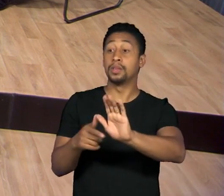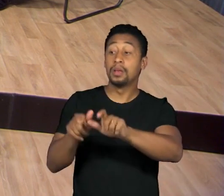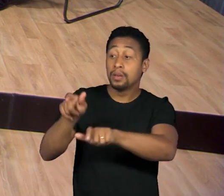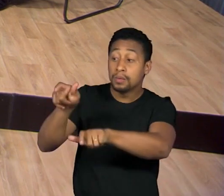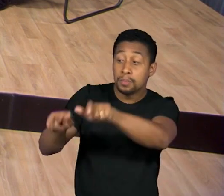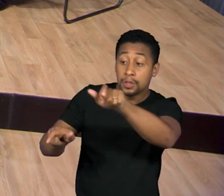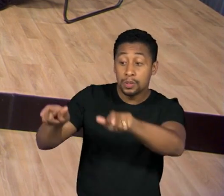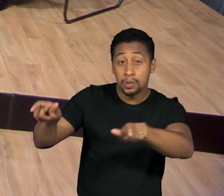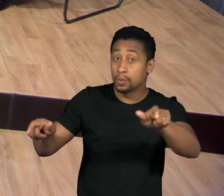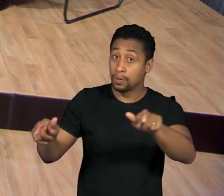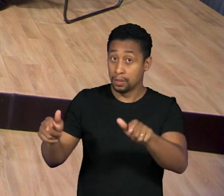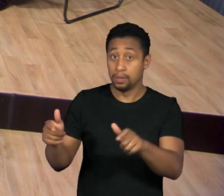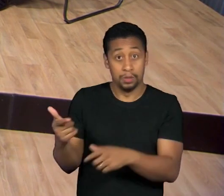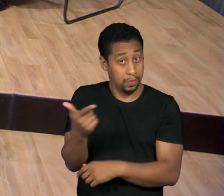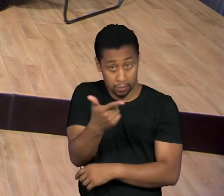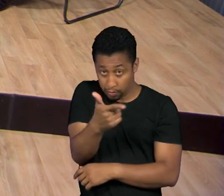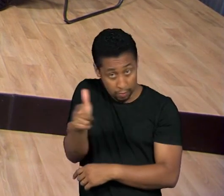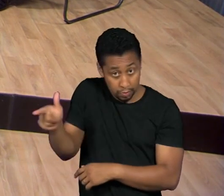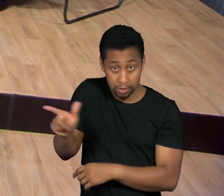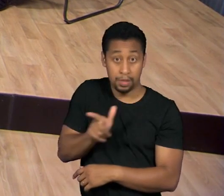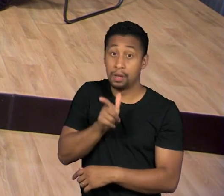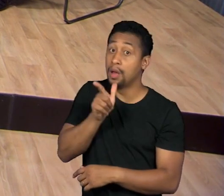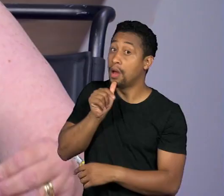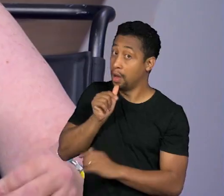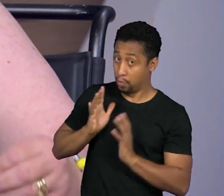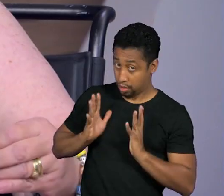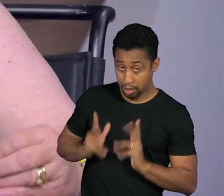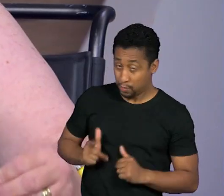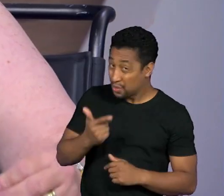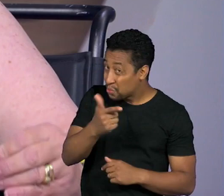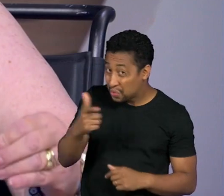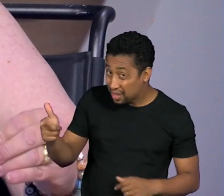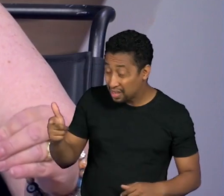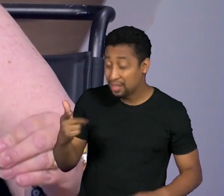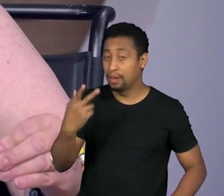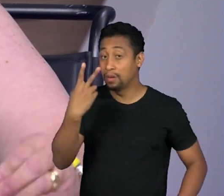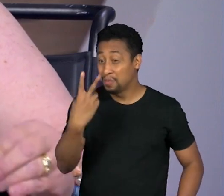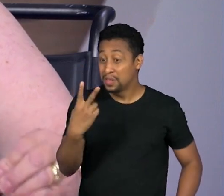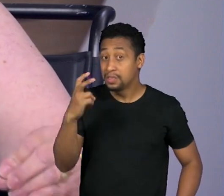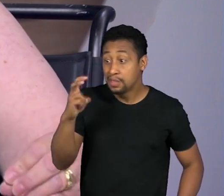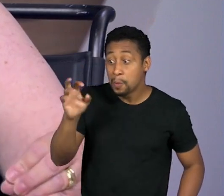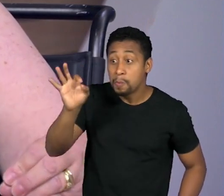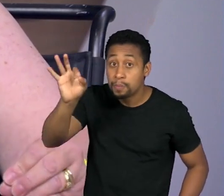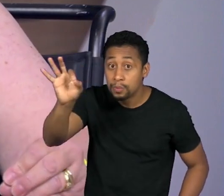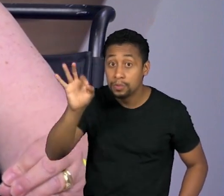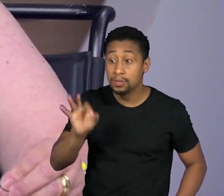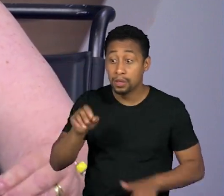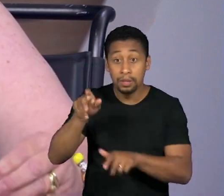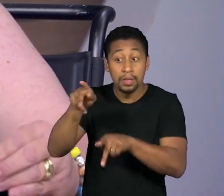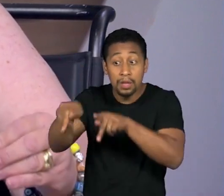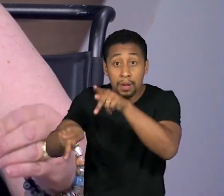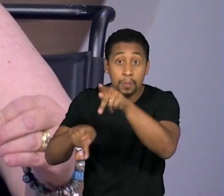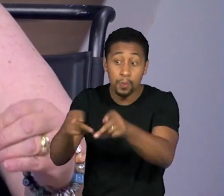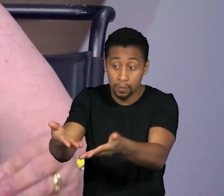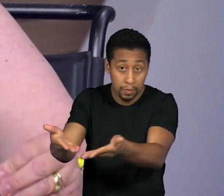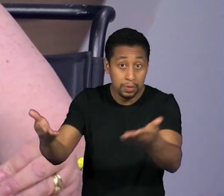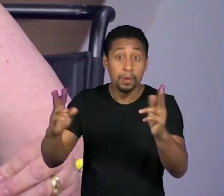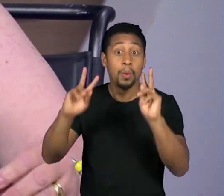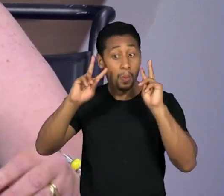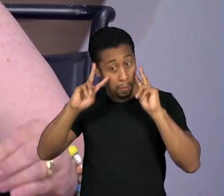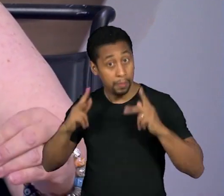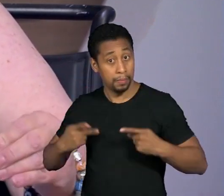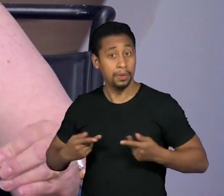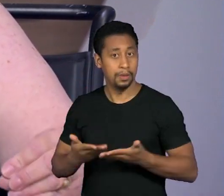não têm acesso à água, esses 25% da humanidade, é uma coisa